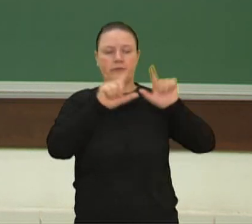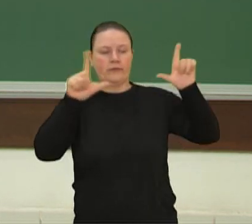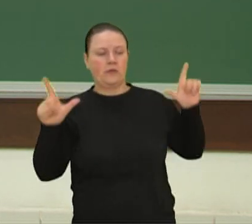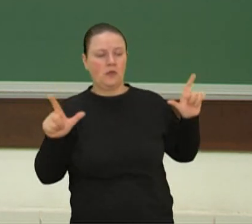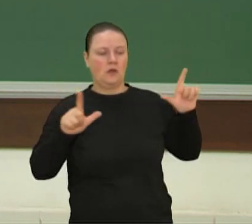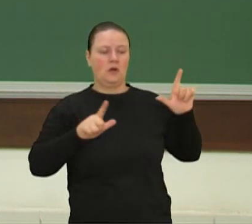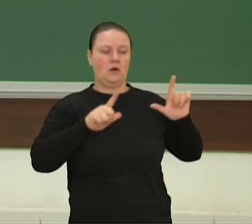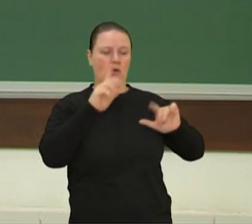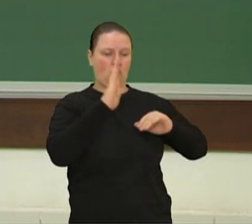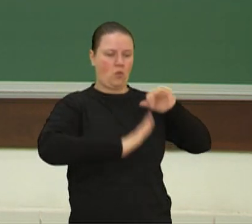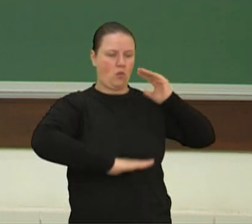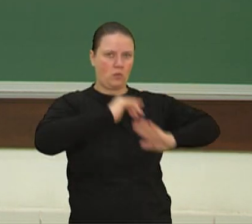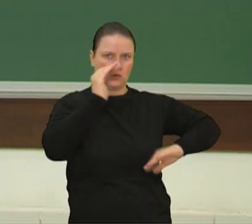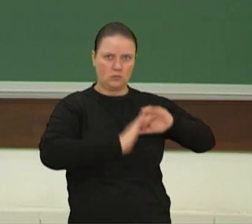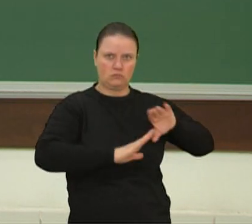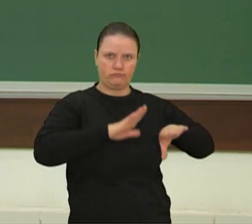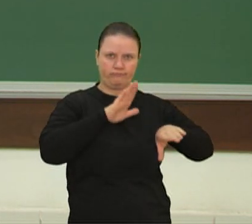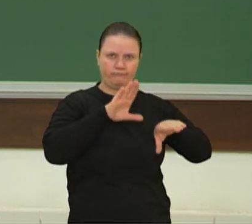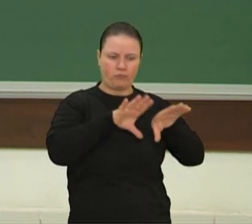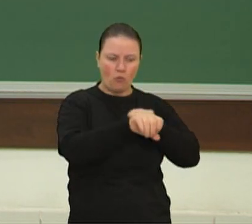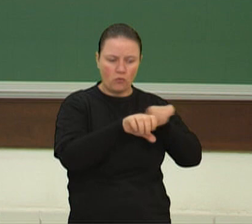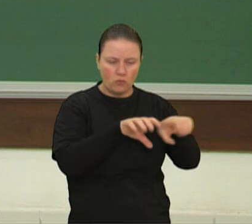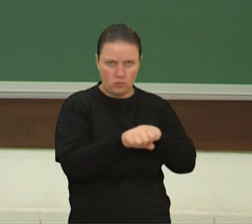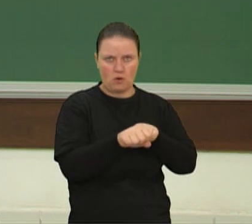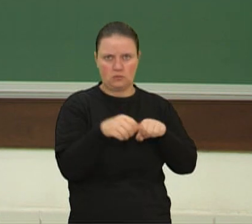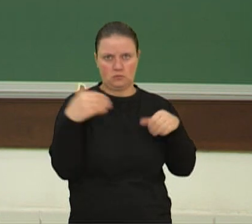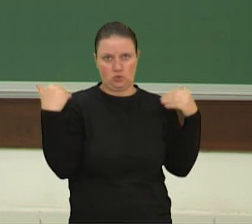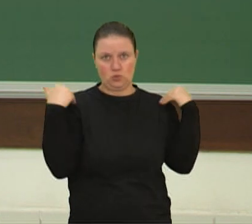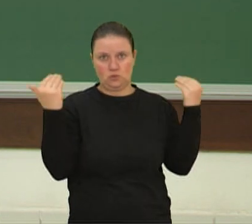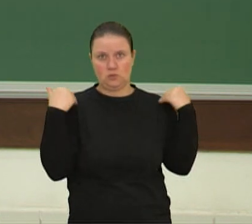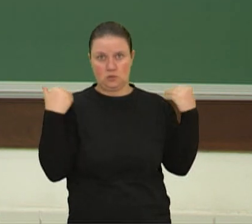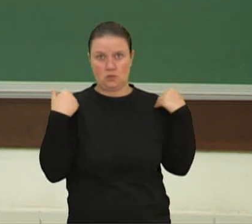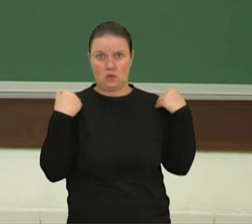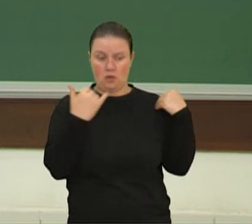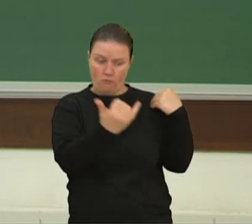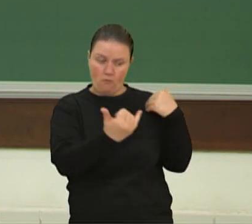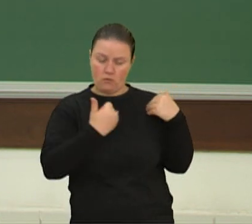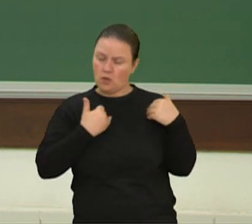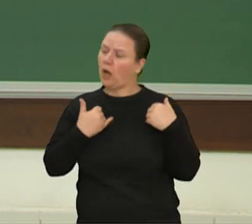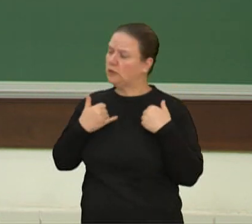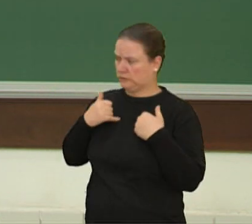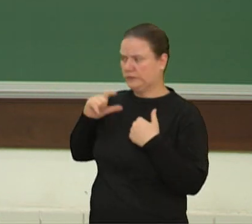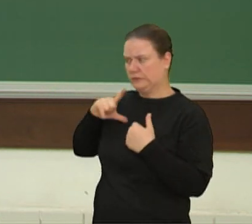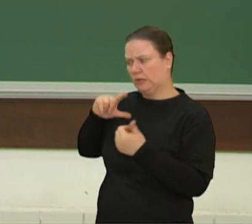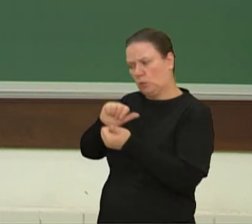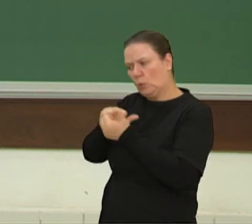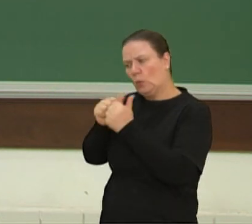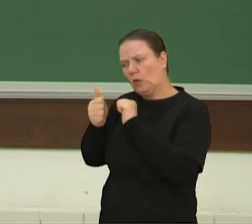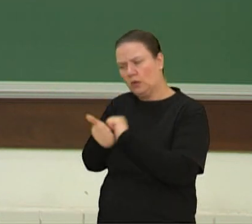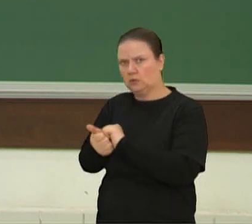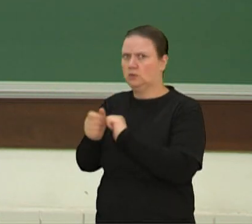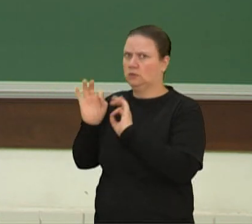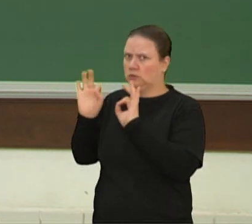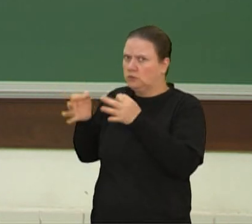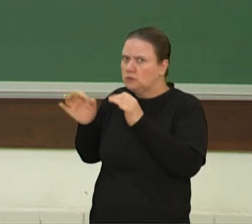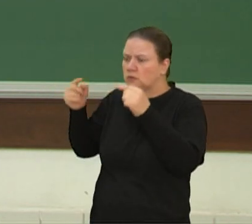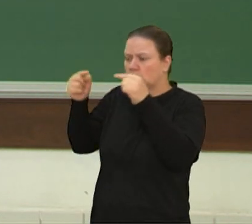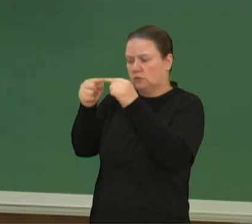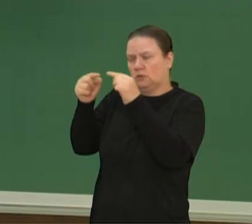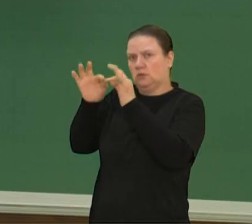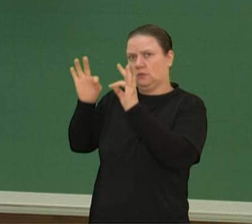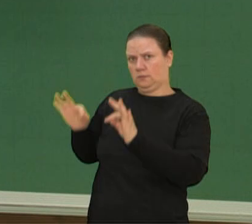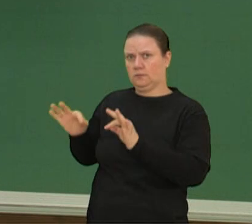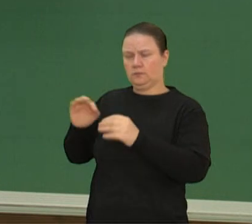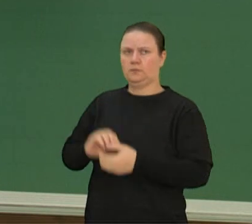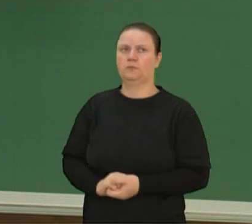o seu treinador, ele vai saber dizer qual que é a mais adequada para você, considerando todos esses aspectos que nós estamos falando. Um